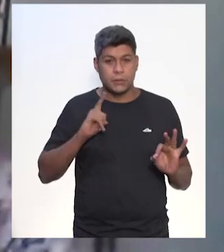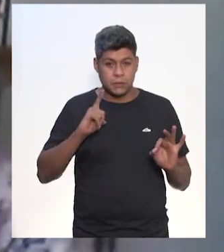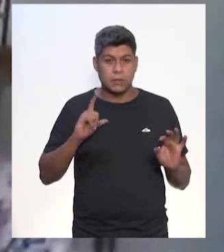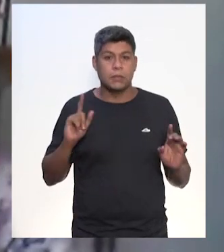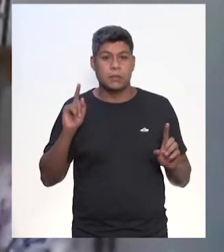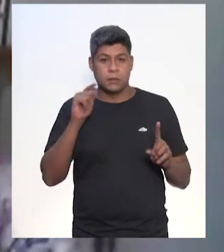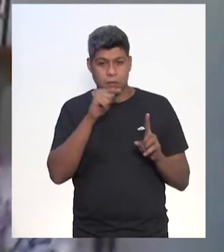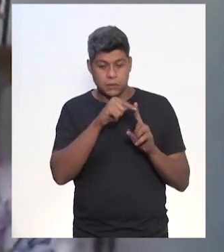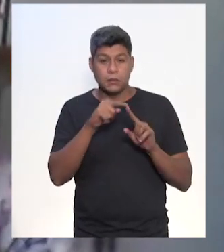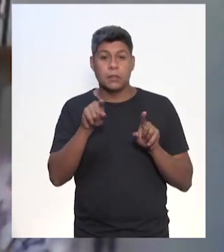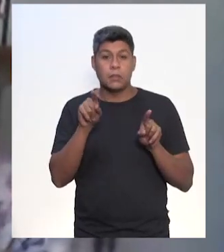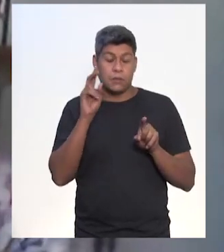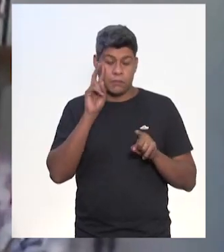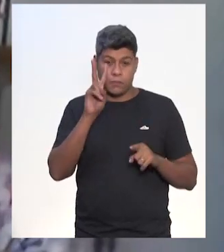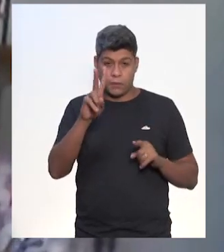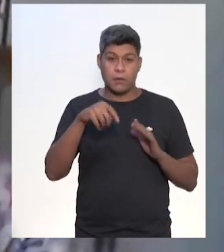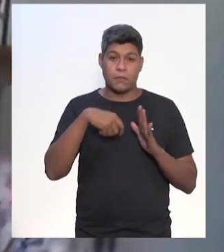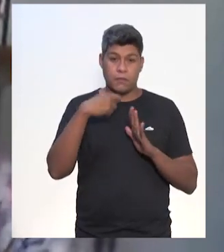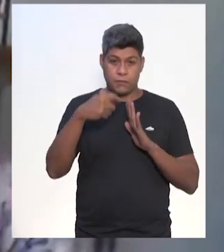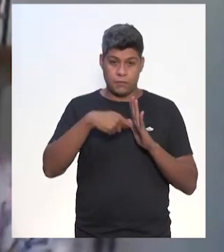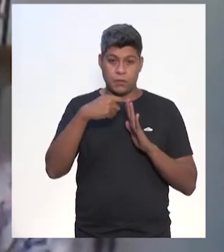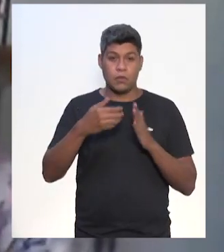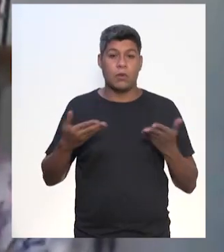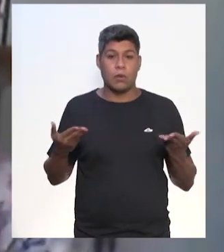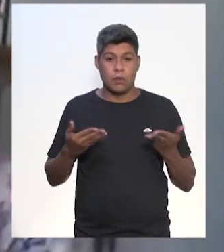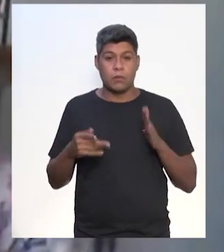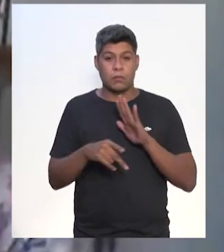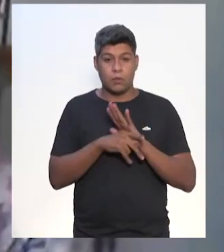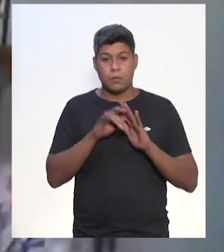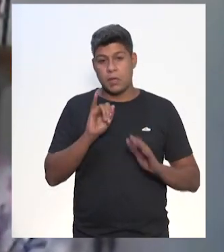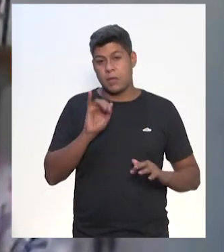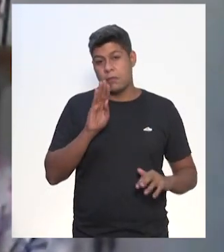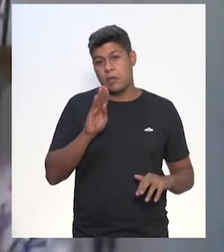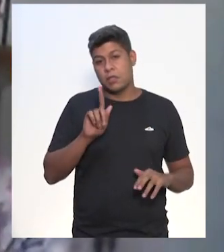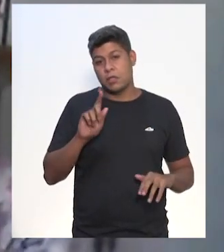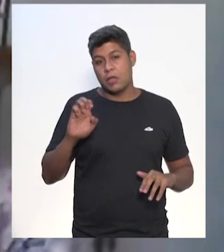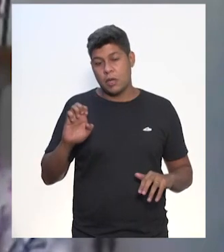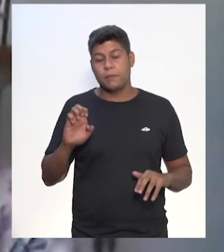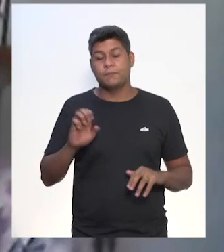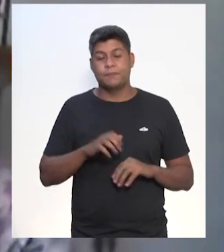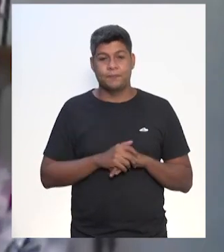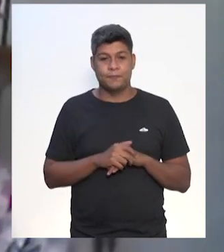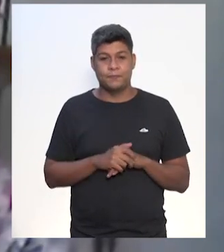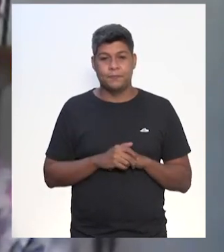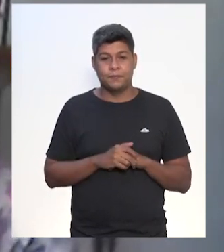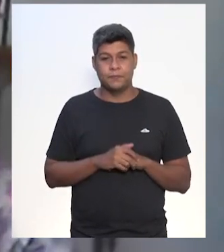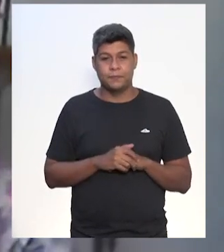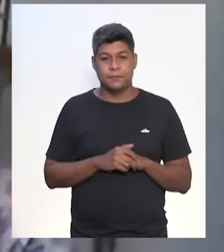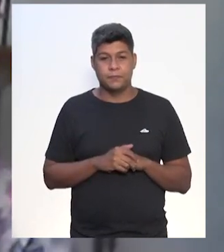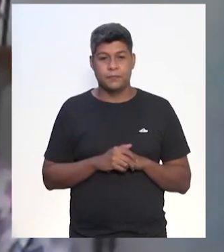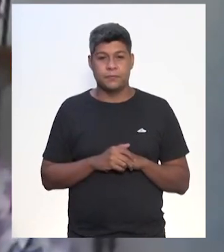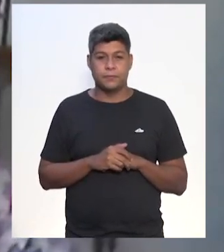disso, inclusive, a gente vai assistir a um vídeo agora, um vídeo do IBGE sobre cidades sustentáveis.